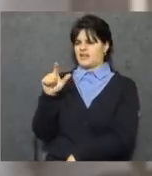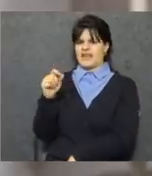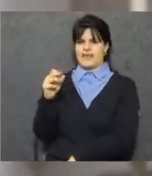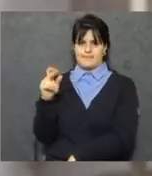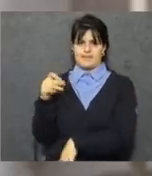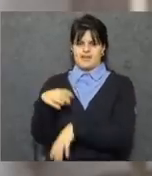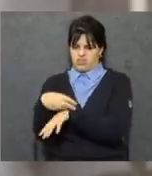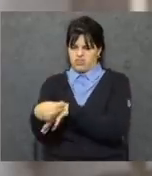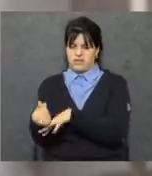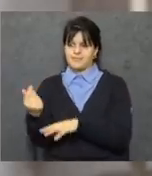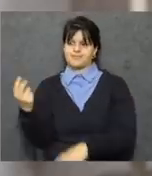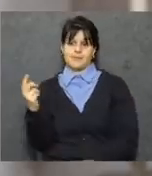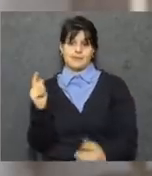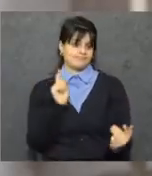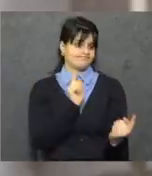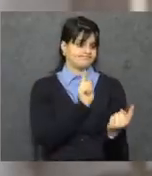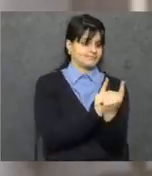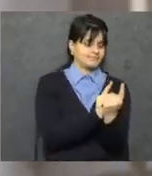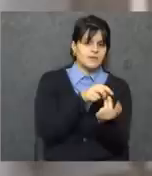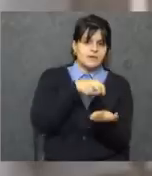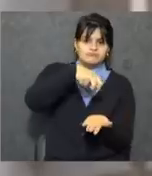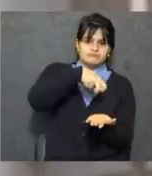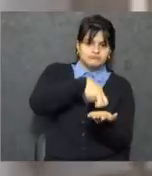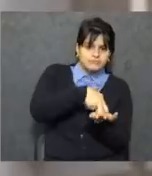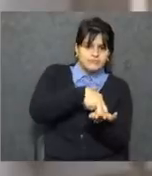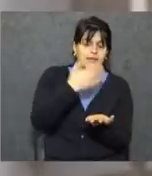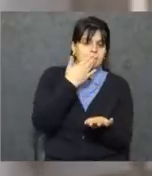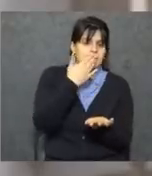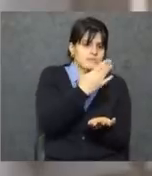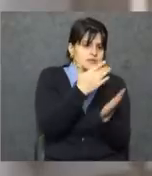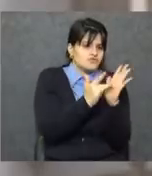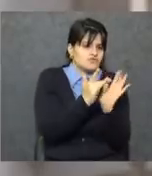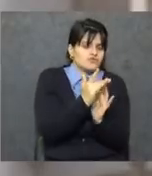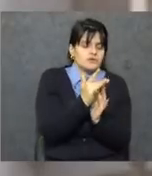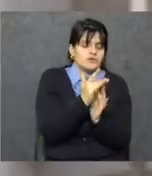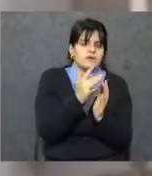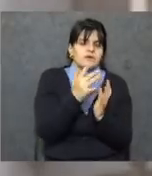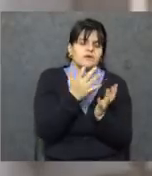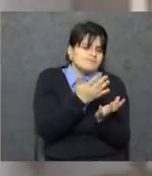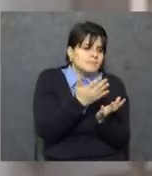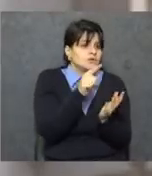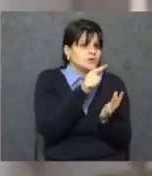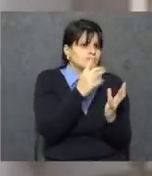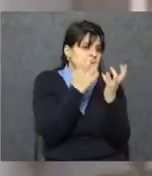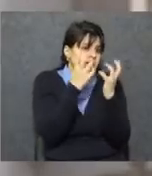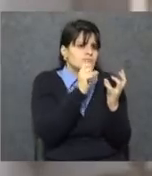Prostrou-se de joelhos e suplicou-lhe: se quiseres, podes curar-me.